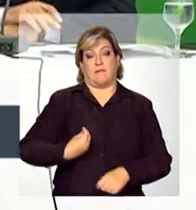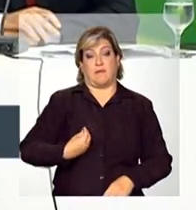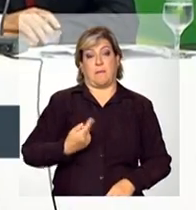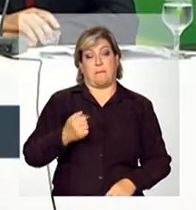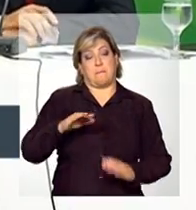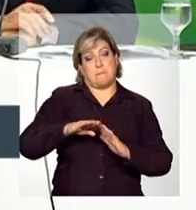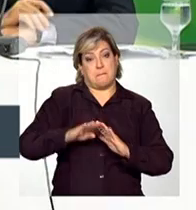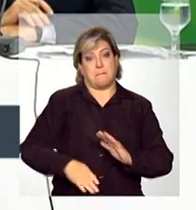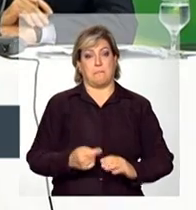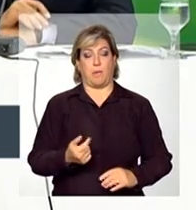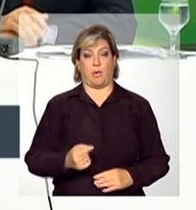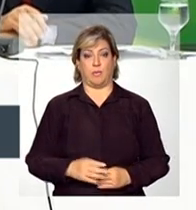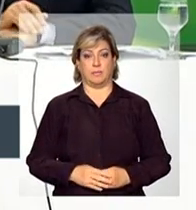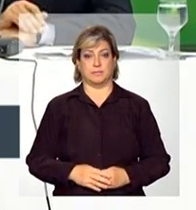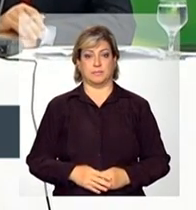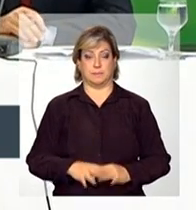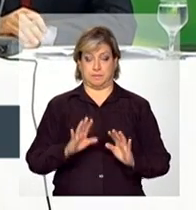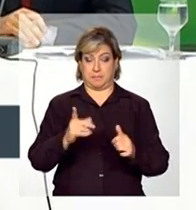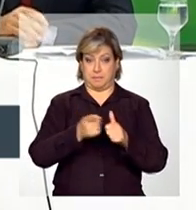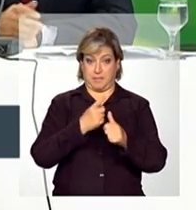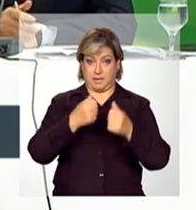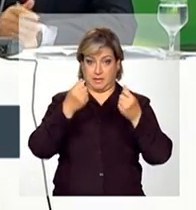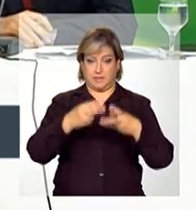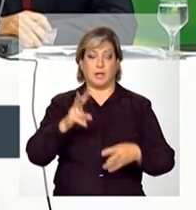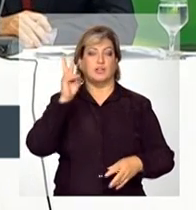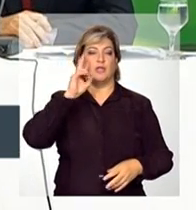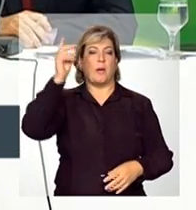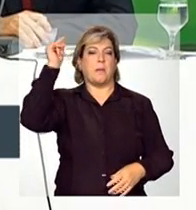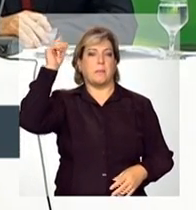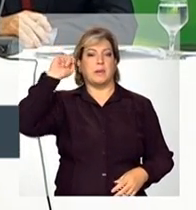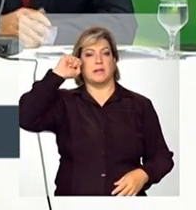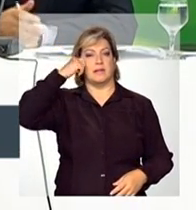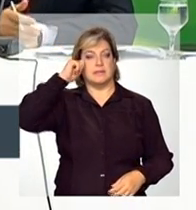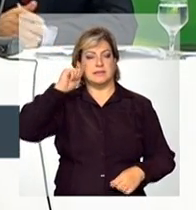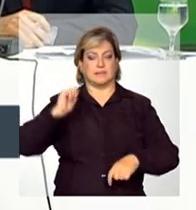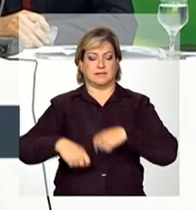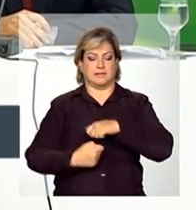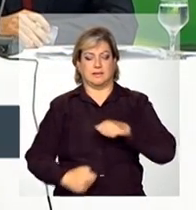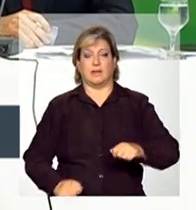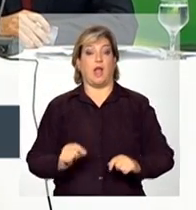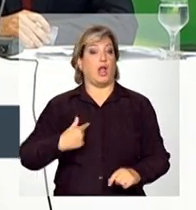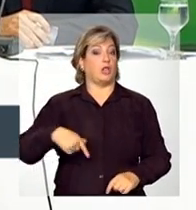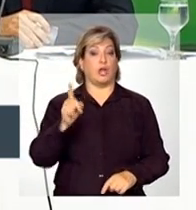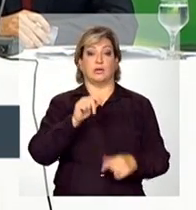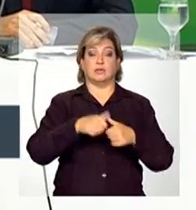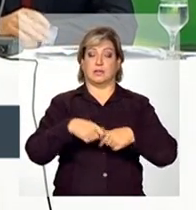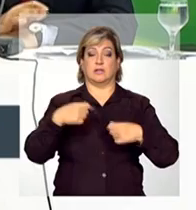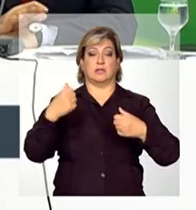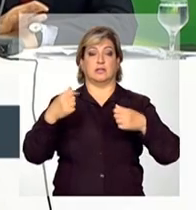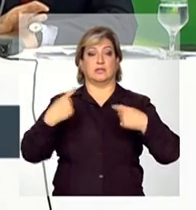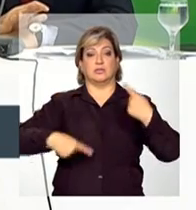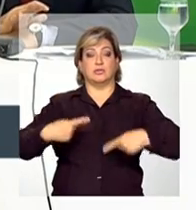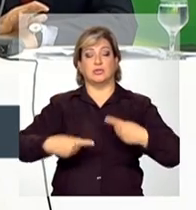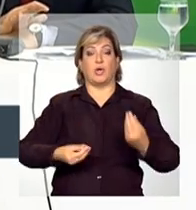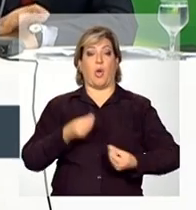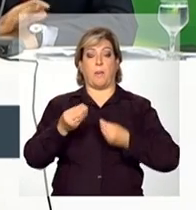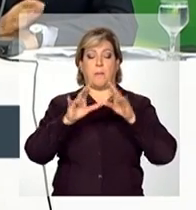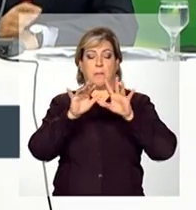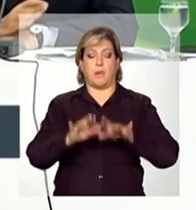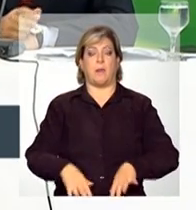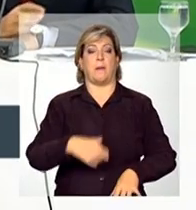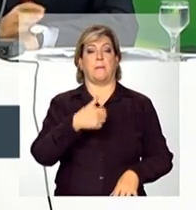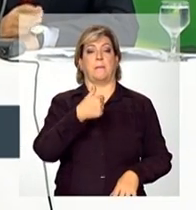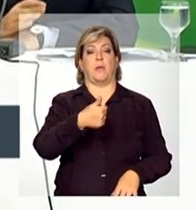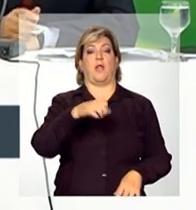obrigada bom primeiro é o seguinte sobre a escravidão nós não estamos discutindo um relatório de 1888 Não não vou chegar lá vou chegar lá